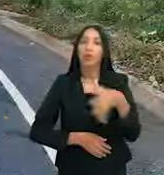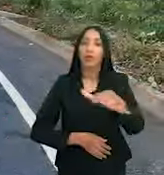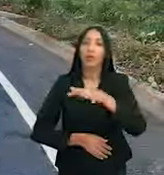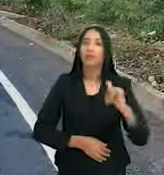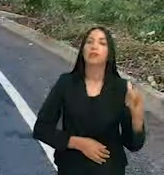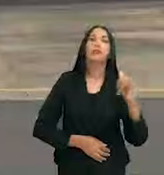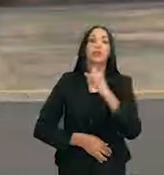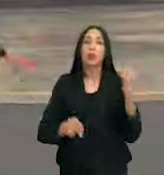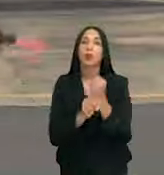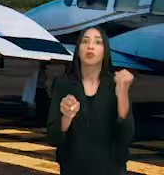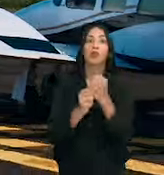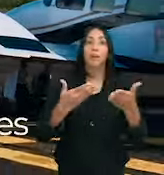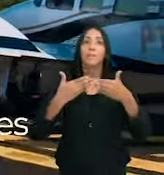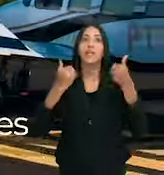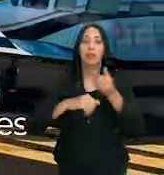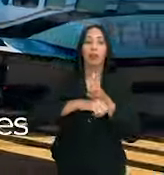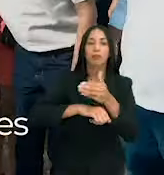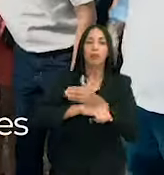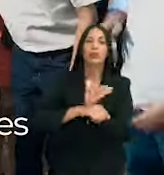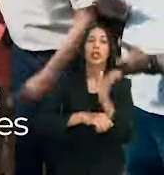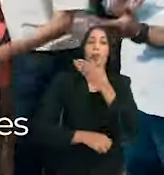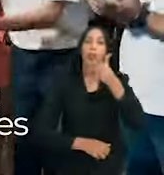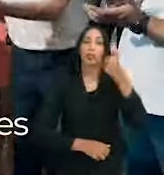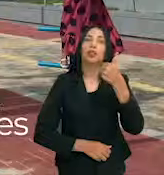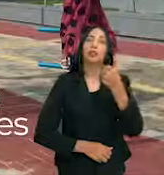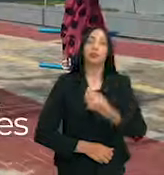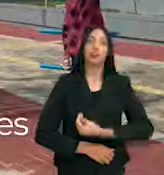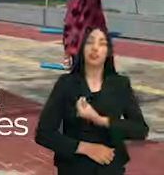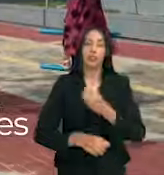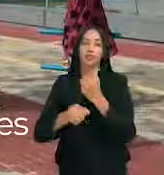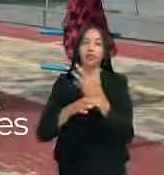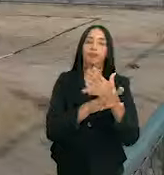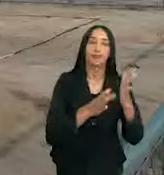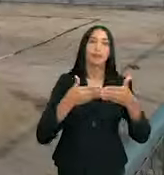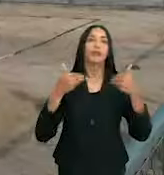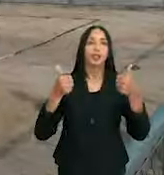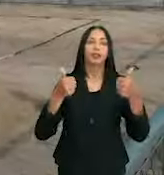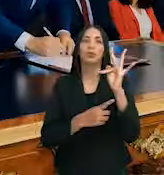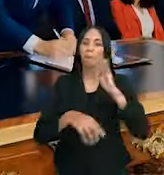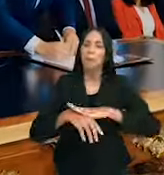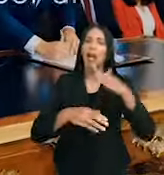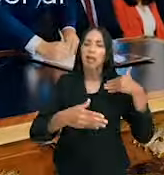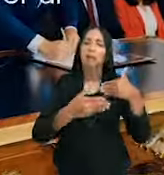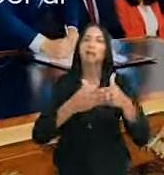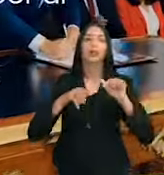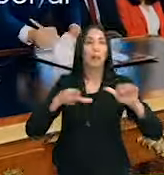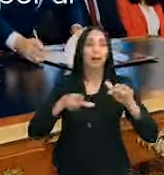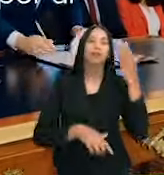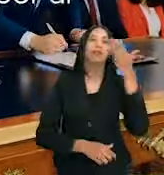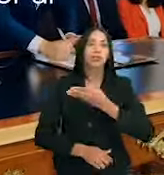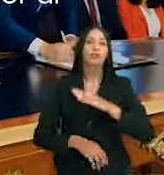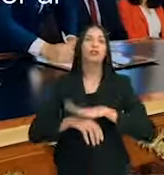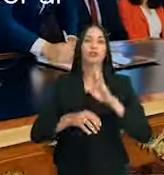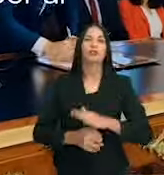rodovias, novos aeródromos, obras que melhoram a mobilidade e a qualidade de vida nas cidades. Vem muito mais